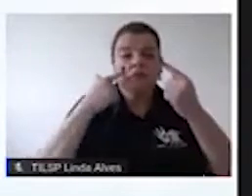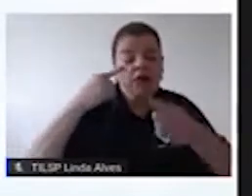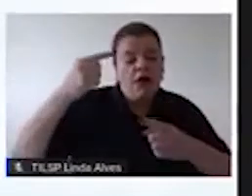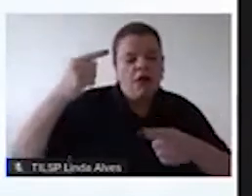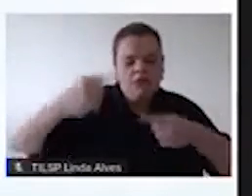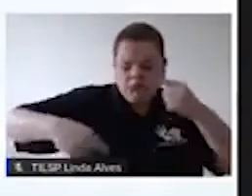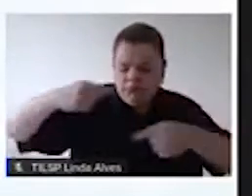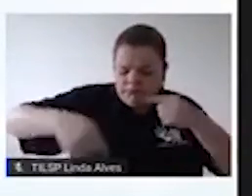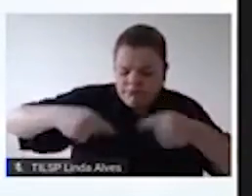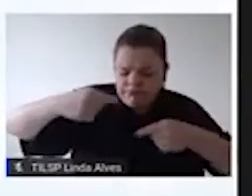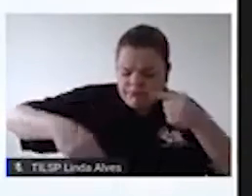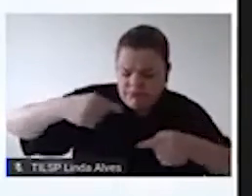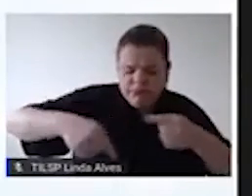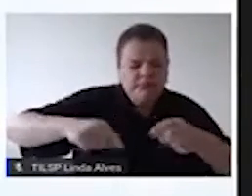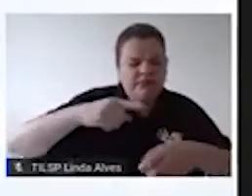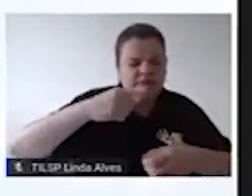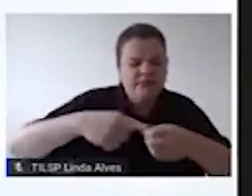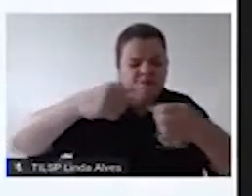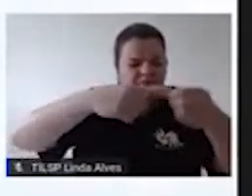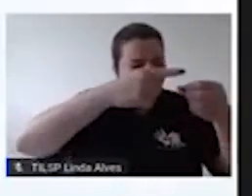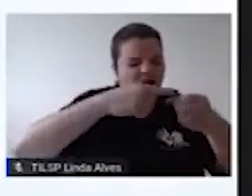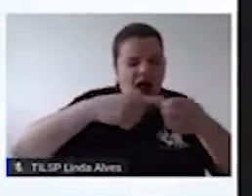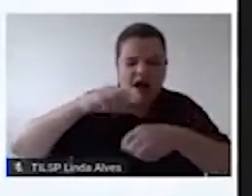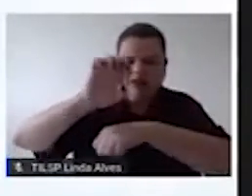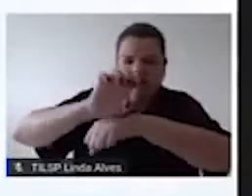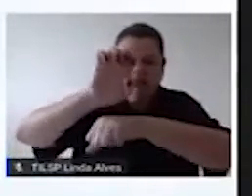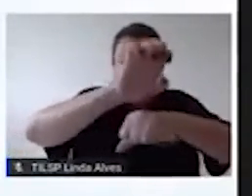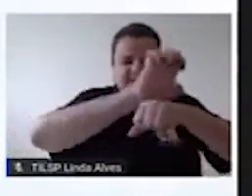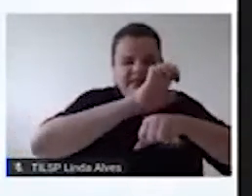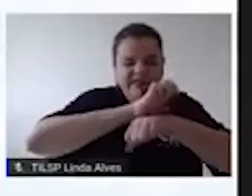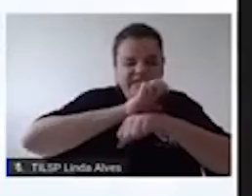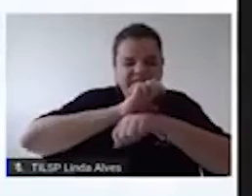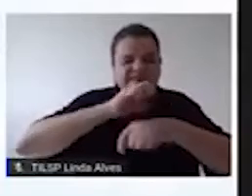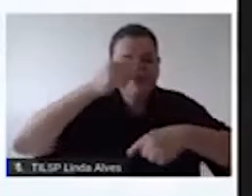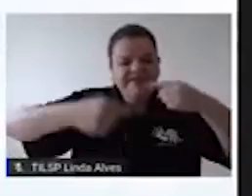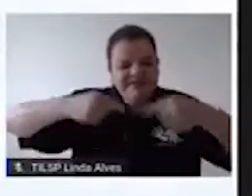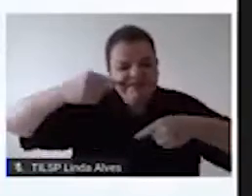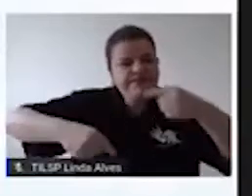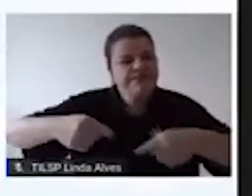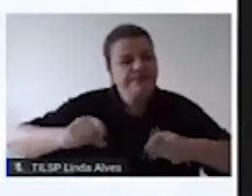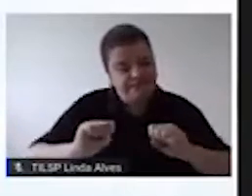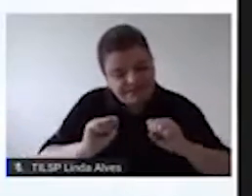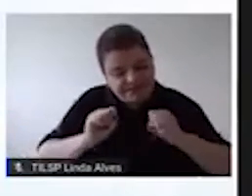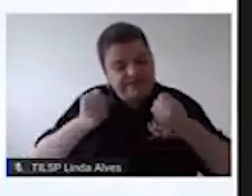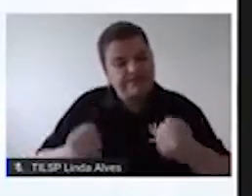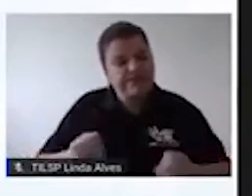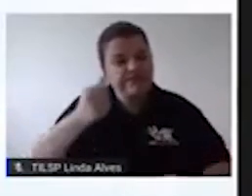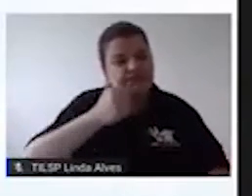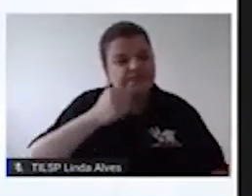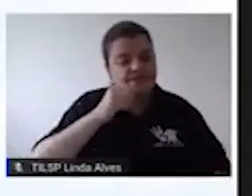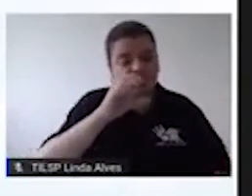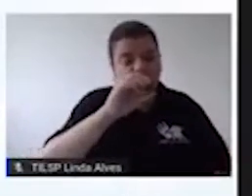aos estados que necessitavam ali construir uma ação. E a ONU